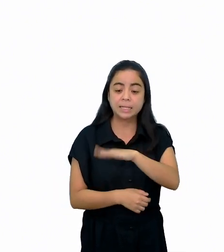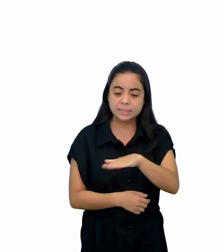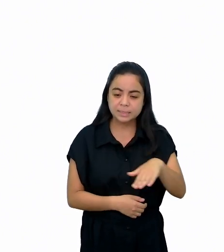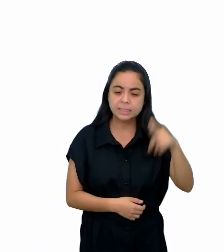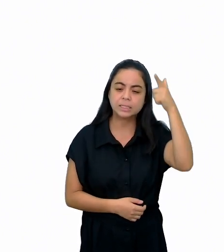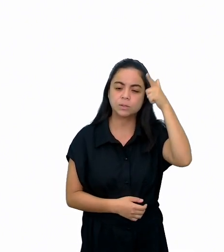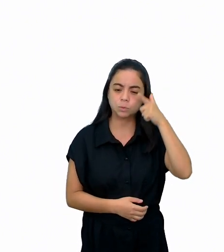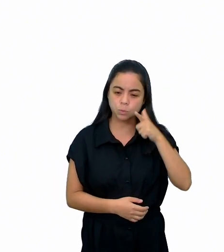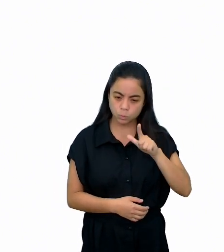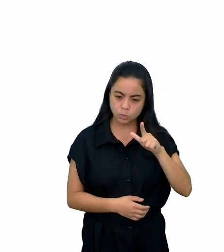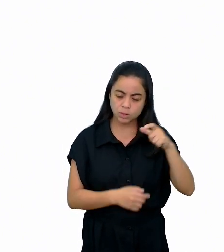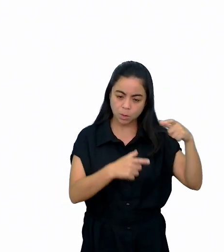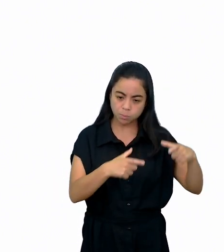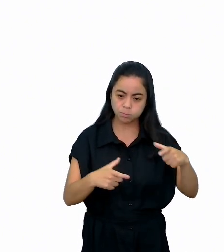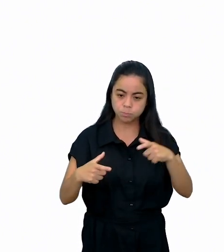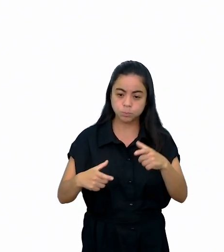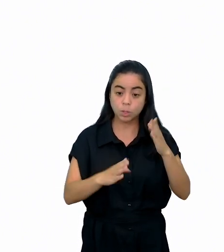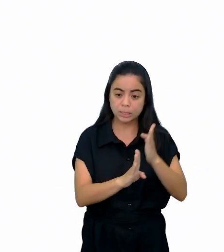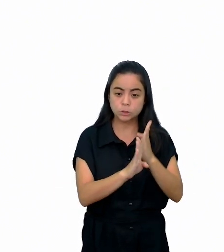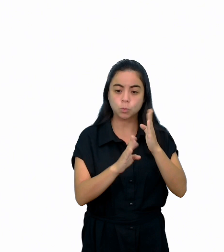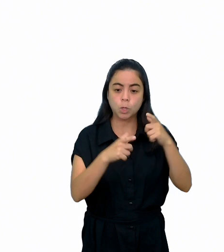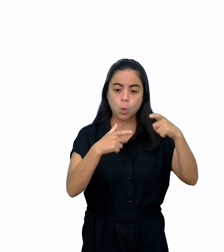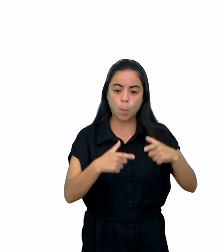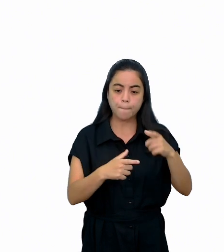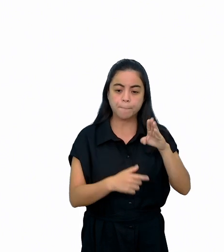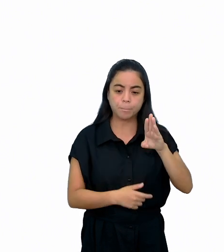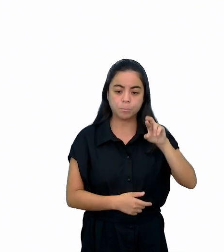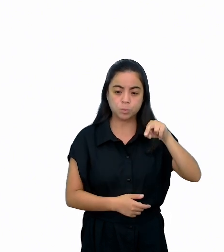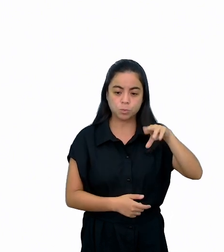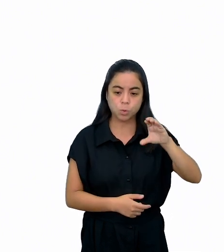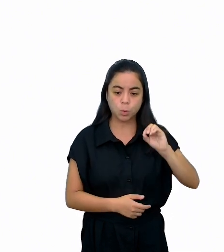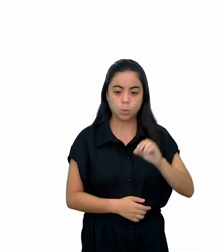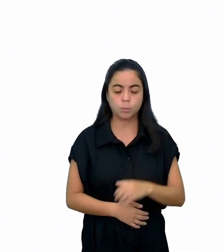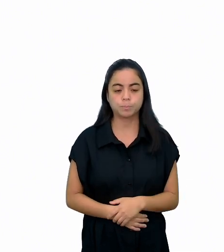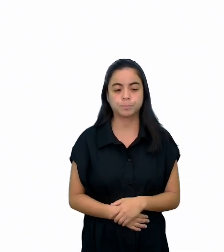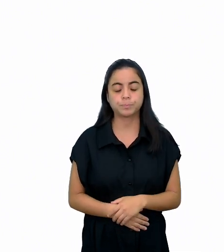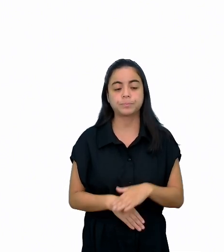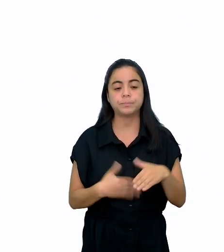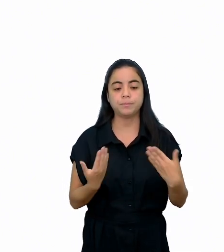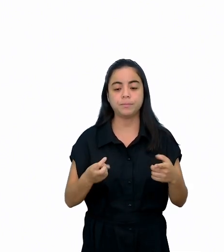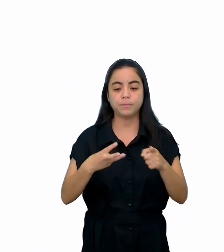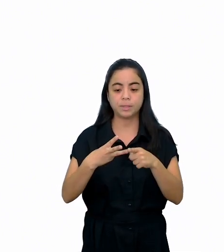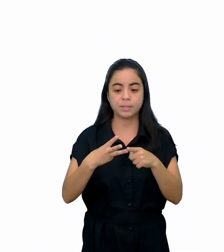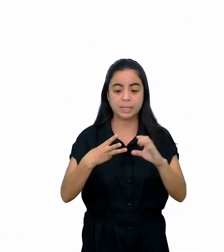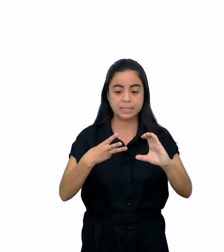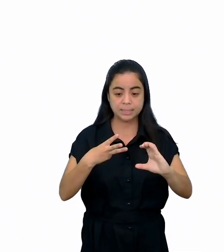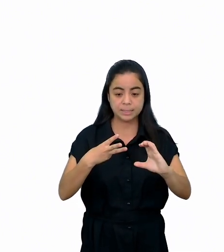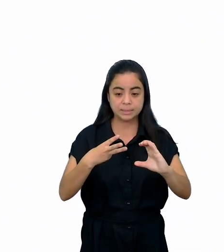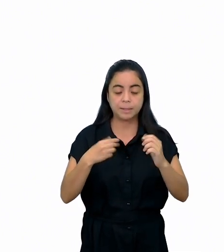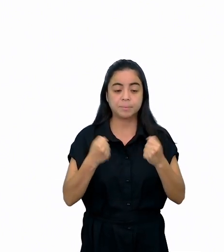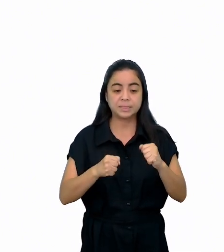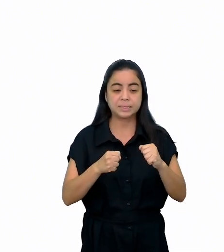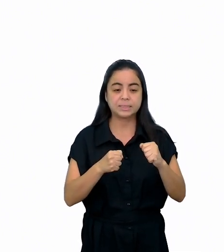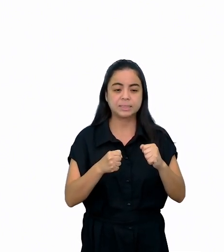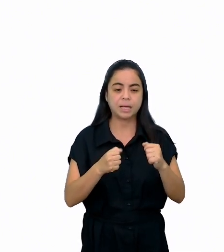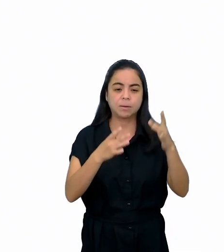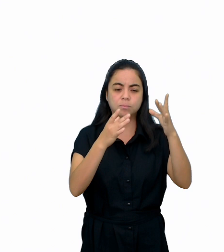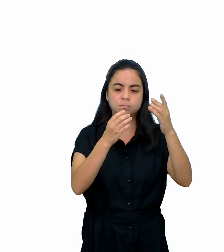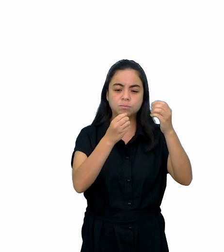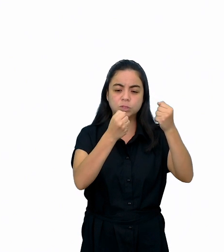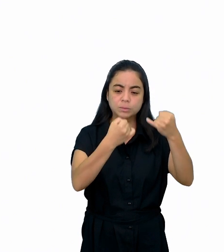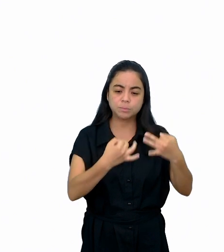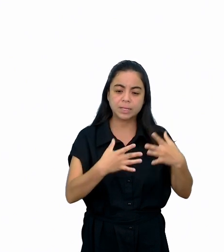crianças consigam localizar onde o Bruno está sentado. E no item C, as crianças vão ter que descrever